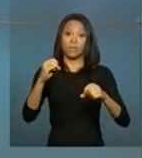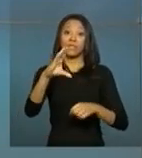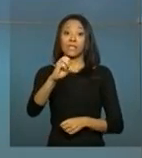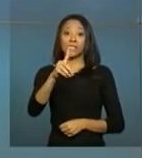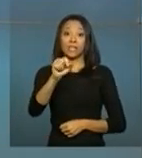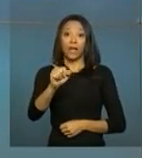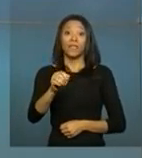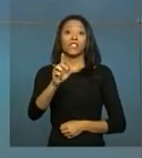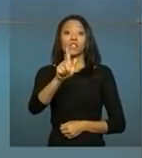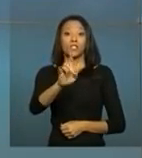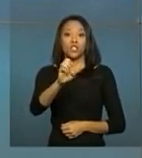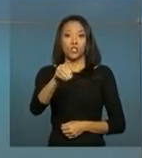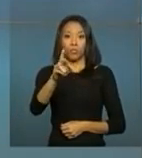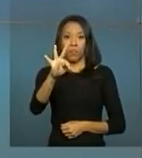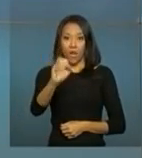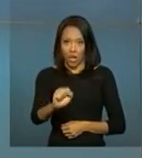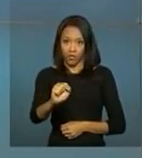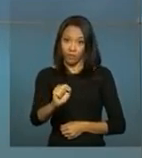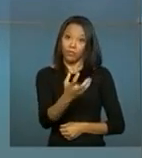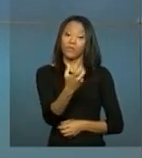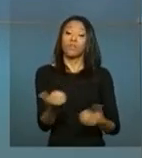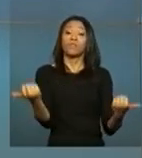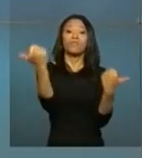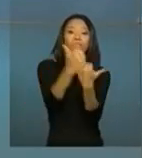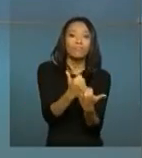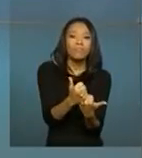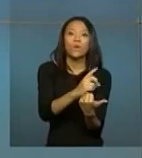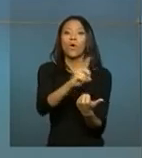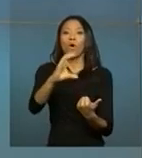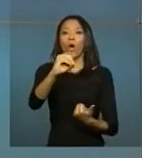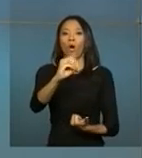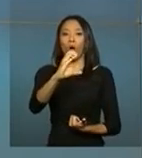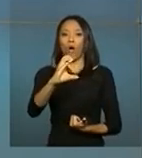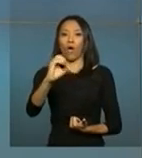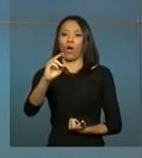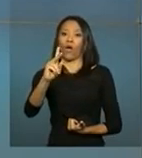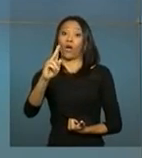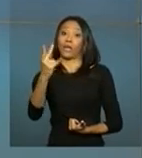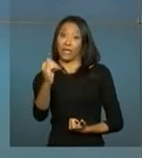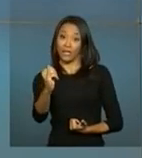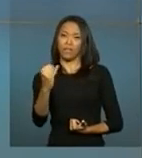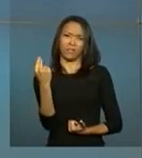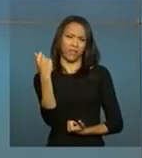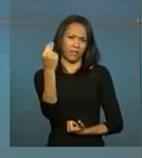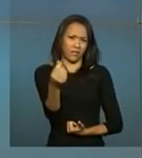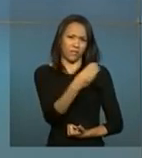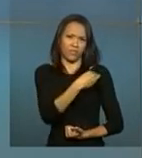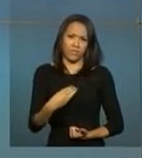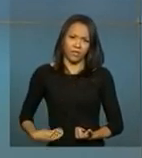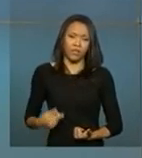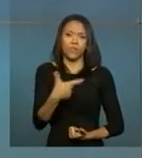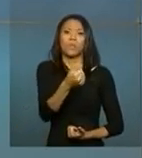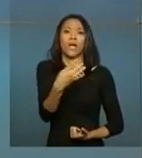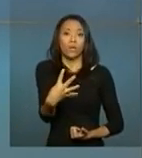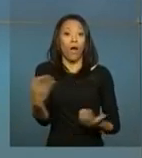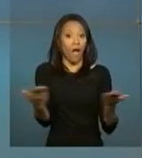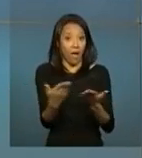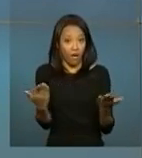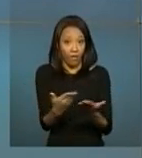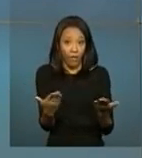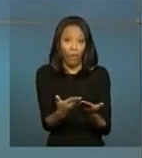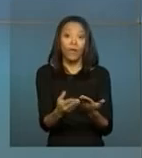Cassab recebeu o cargo de Gilberto O, que estava à frente do ministério desde março de 2014 e agora é ministro